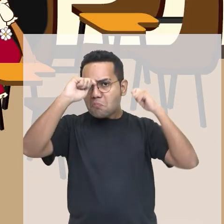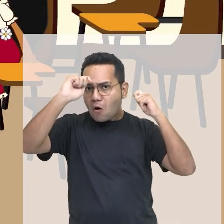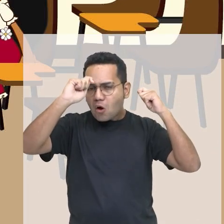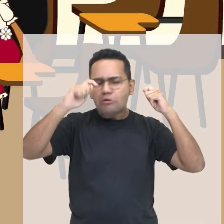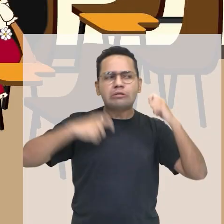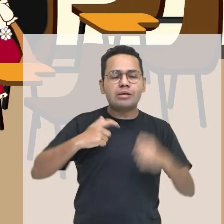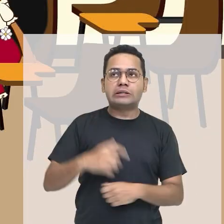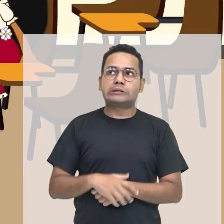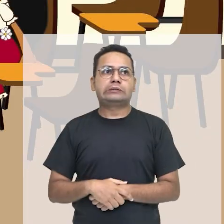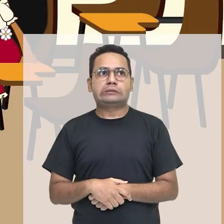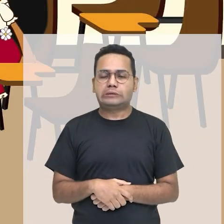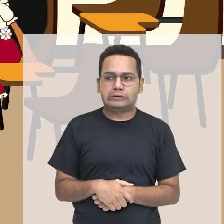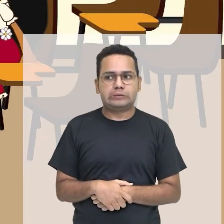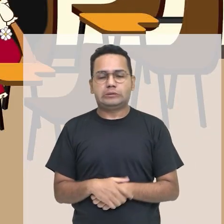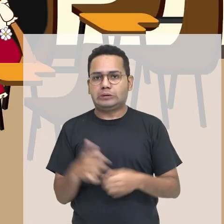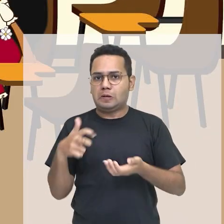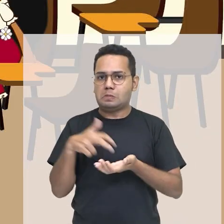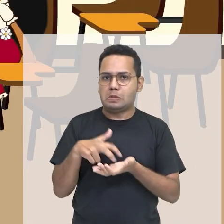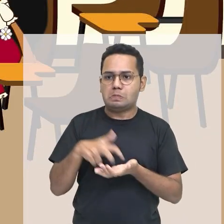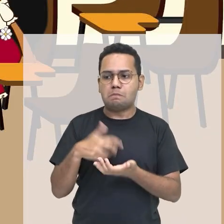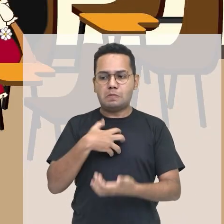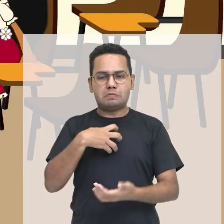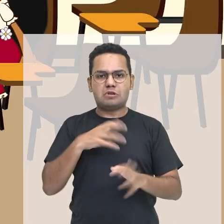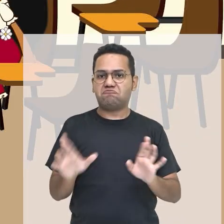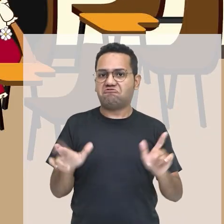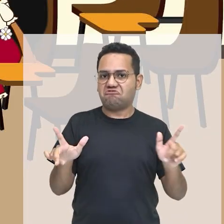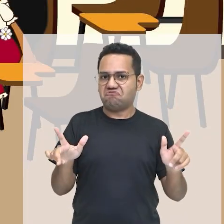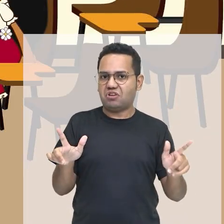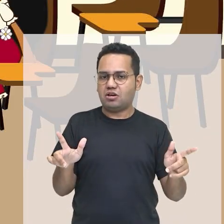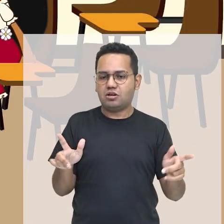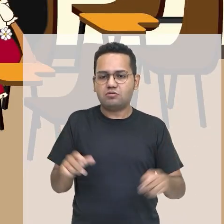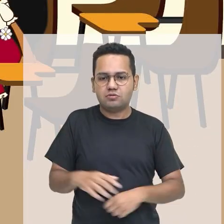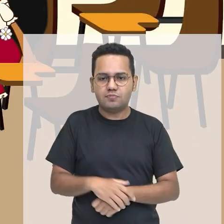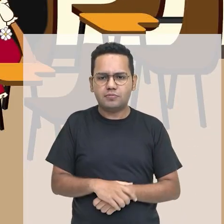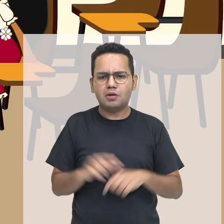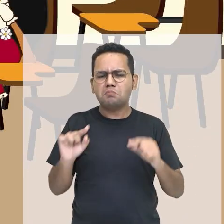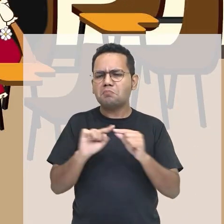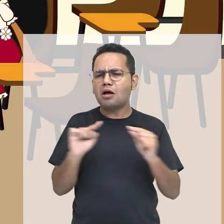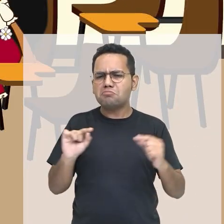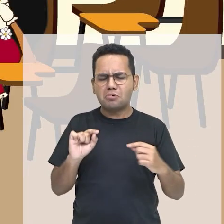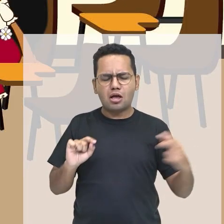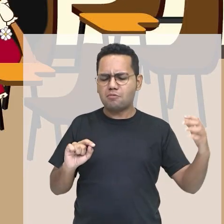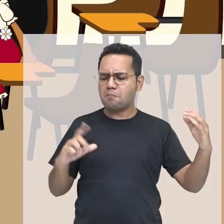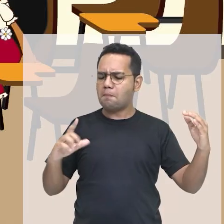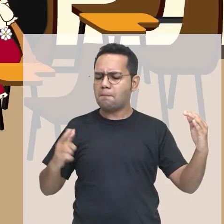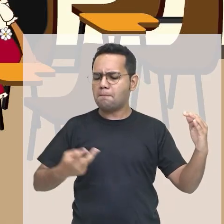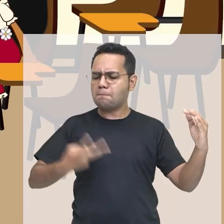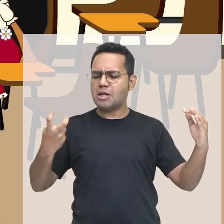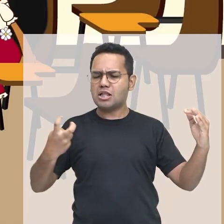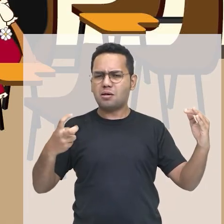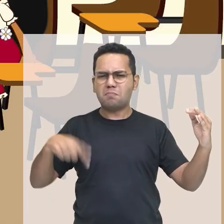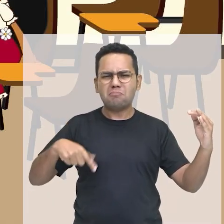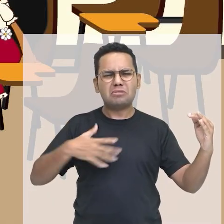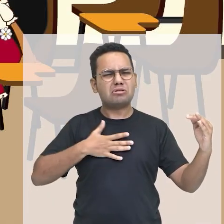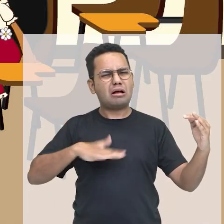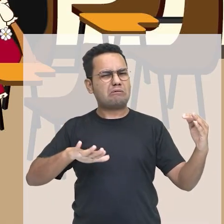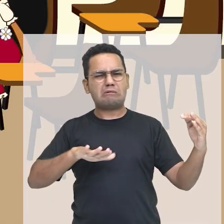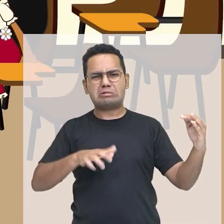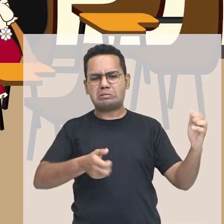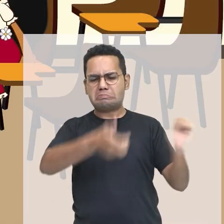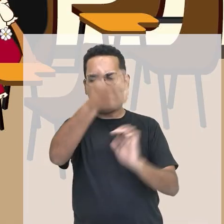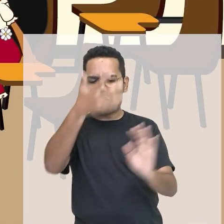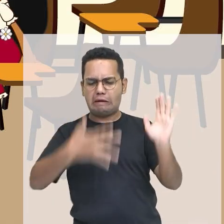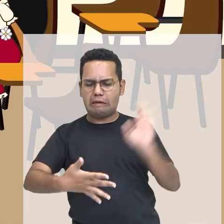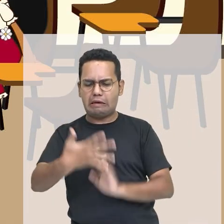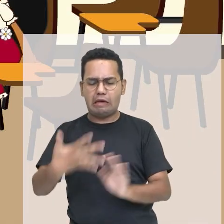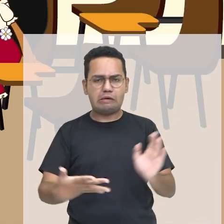movimentando, balançando a cabeça, balançando o pé, dando sinais, para essa pessoa que estava falando, de que ele não estava gostando, então, daquilo que estava